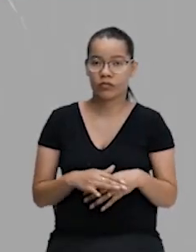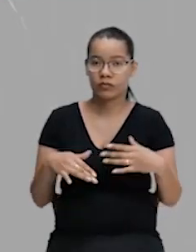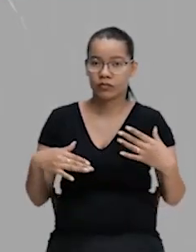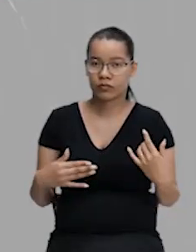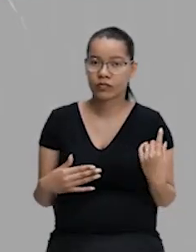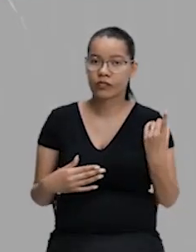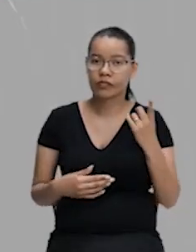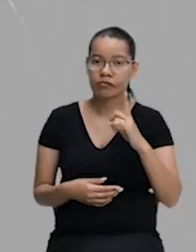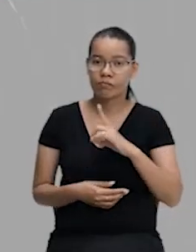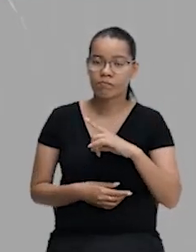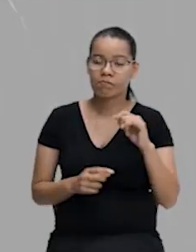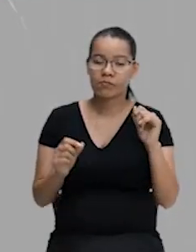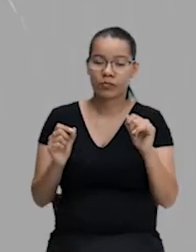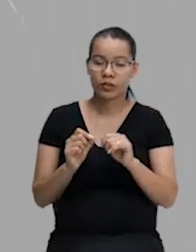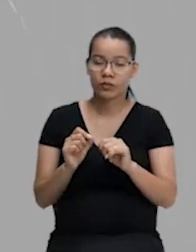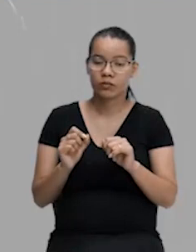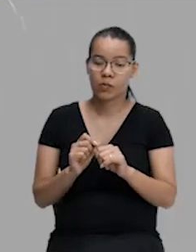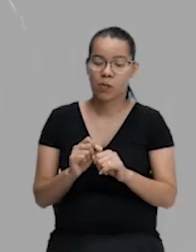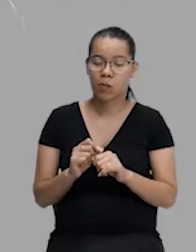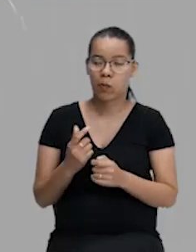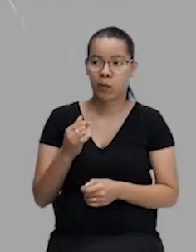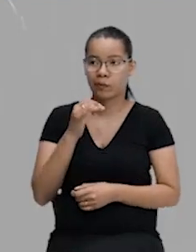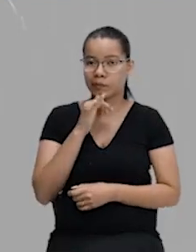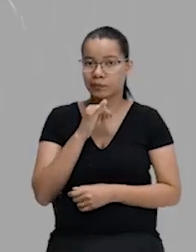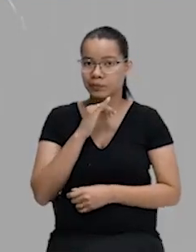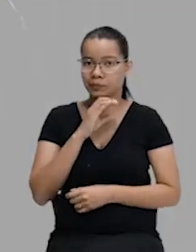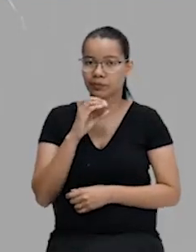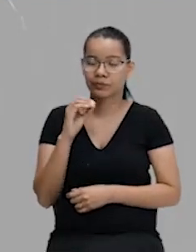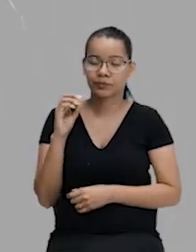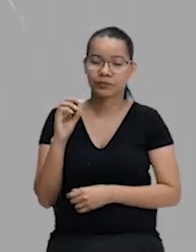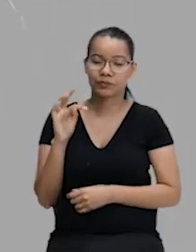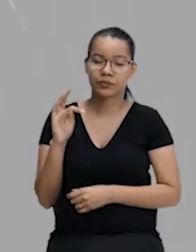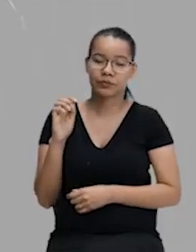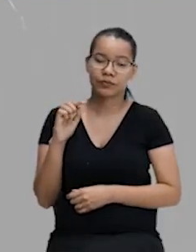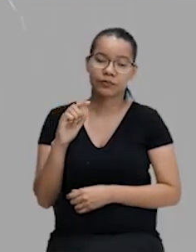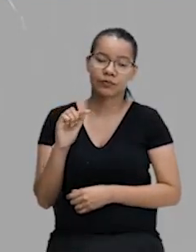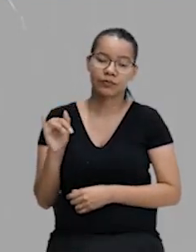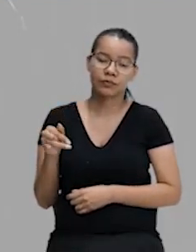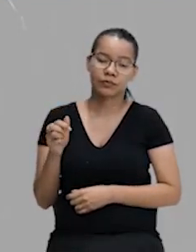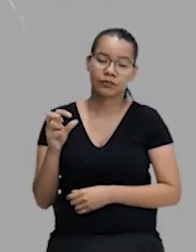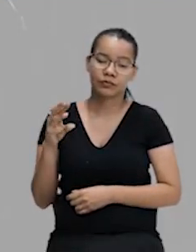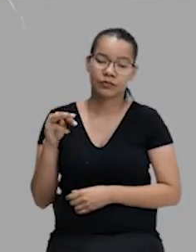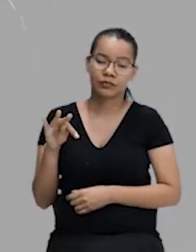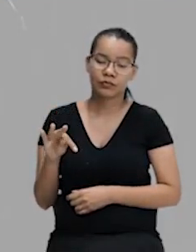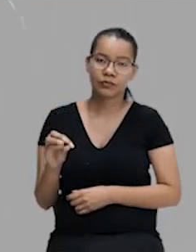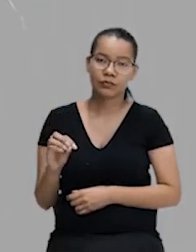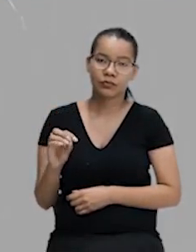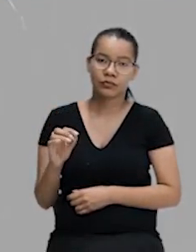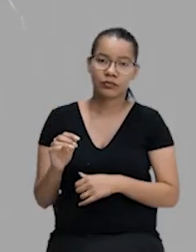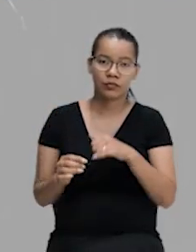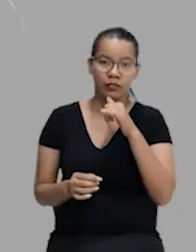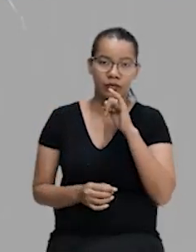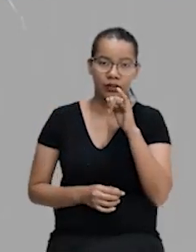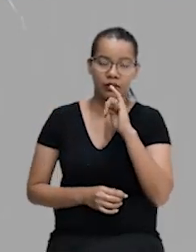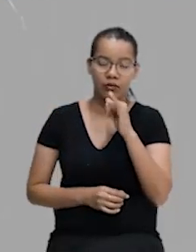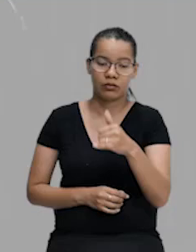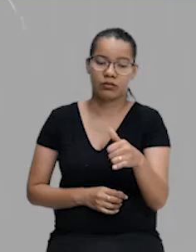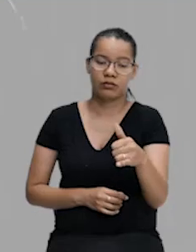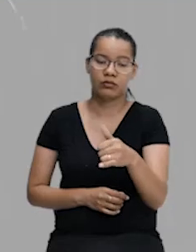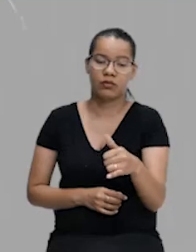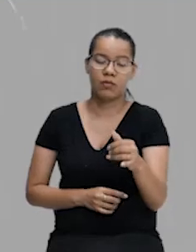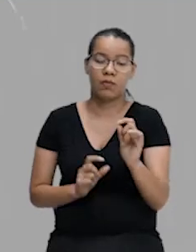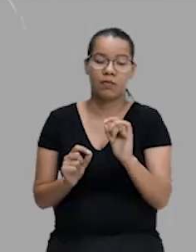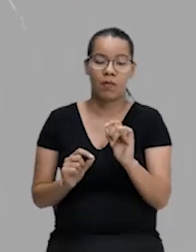Quando a gente faz o gotejamento dessa solução de iodo, né, no óleo, o que vai